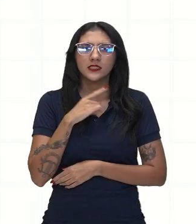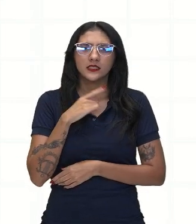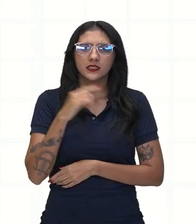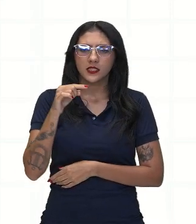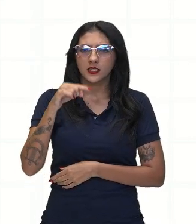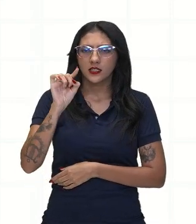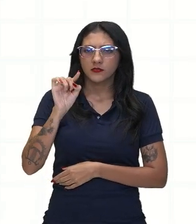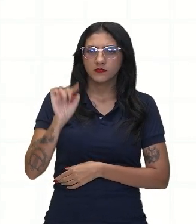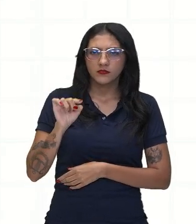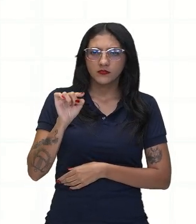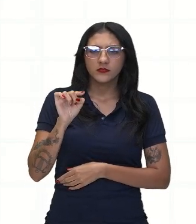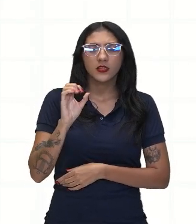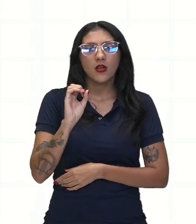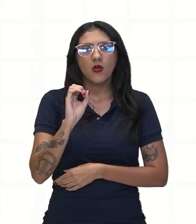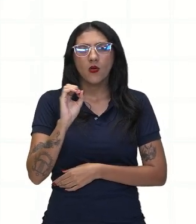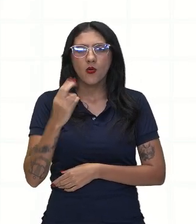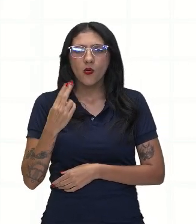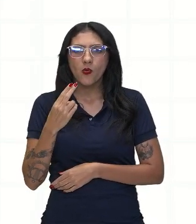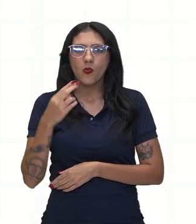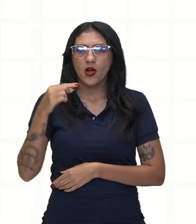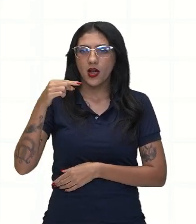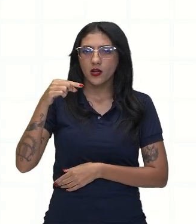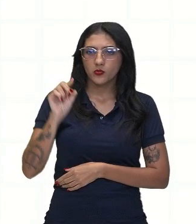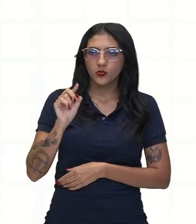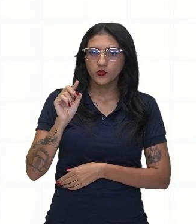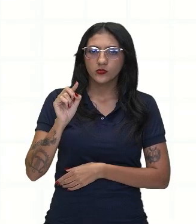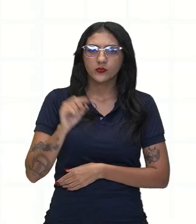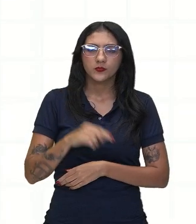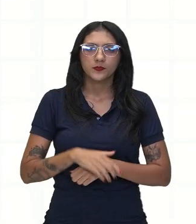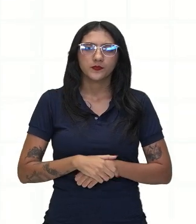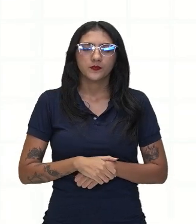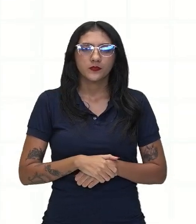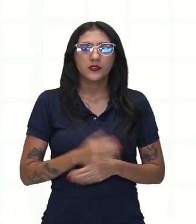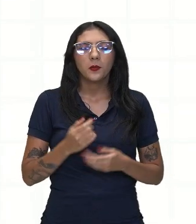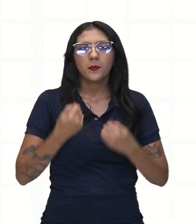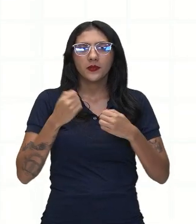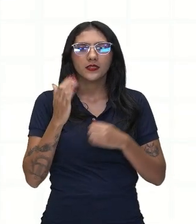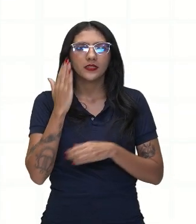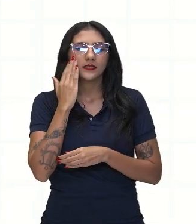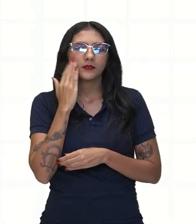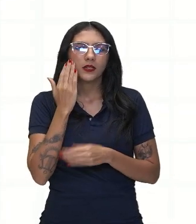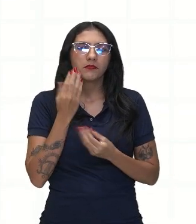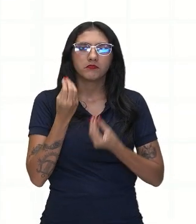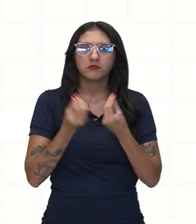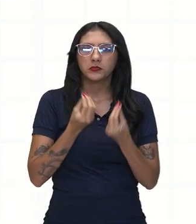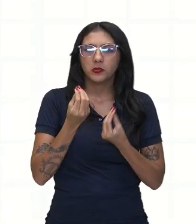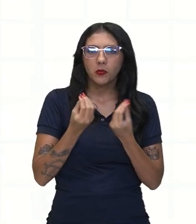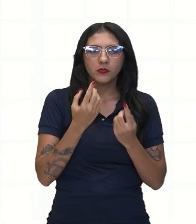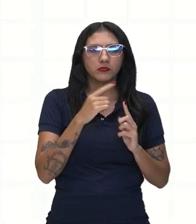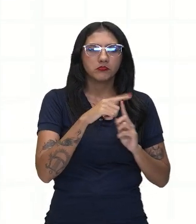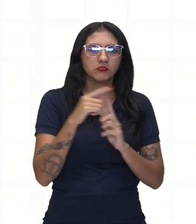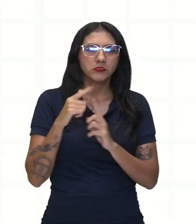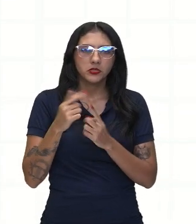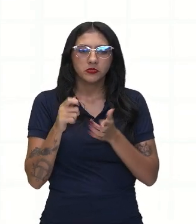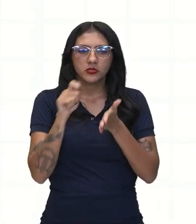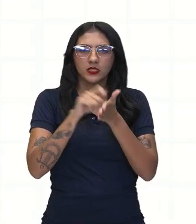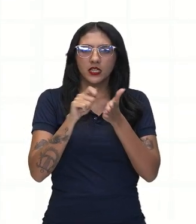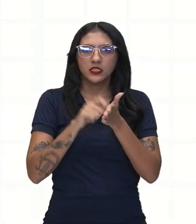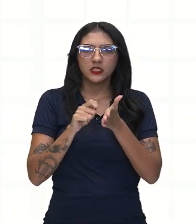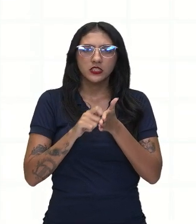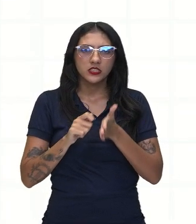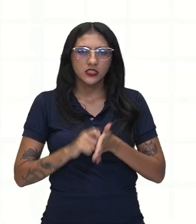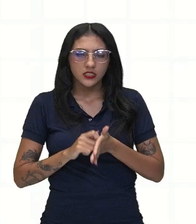ou agudo? Pelo som, né? Se for um som aberto, é acento agudo. Se for um